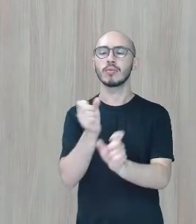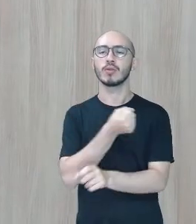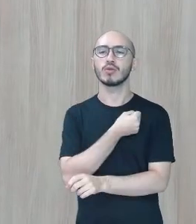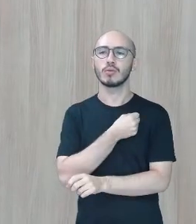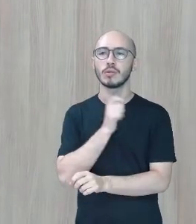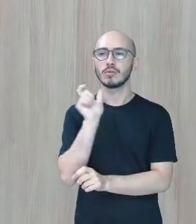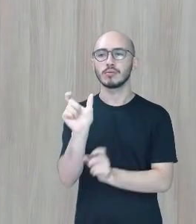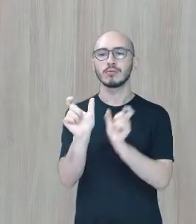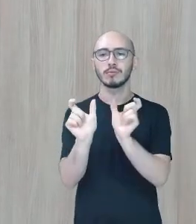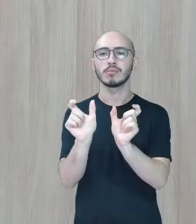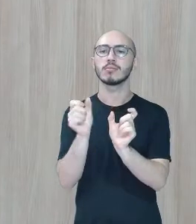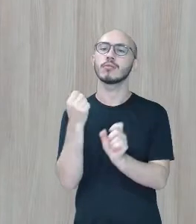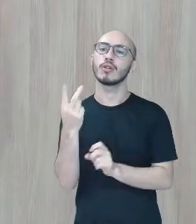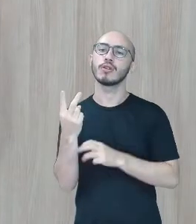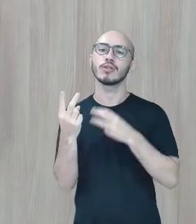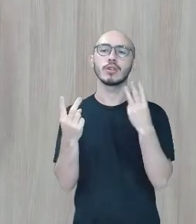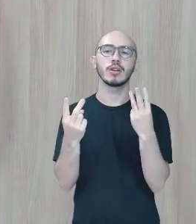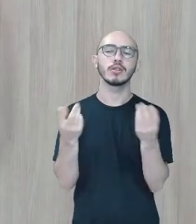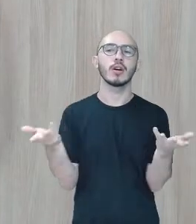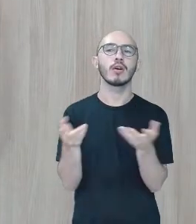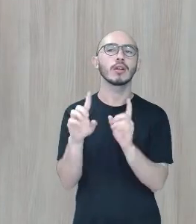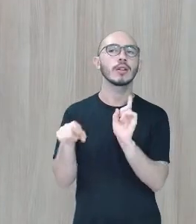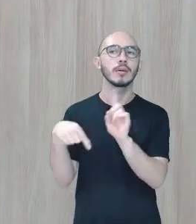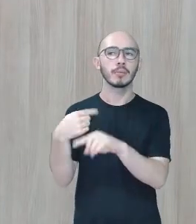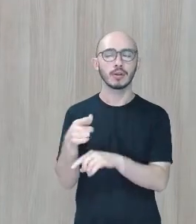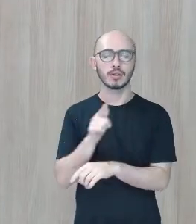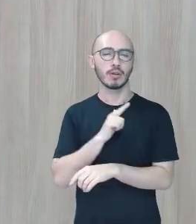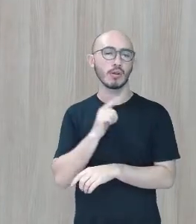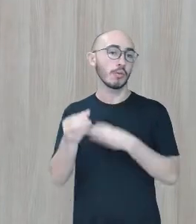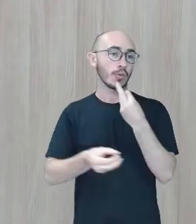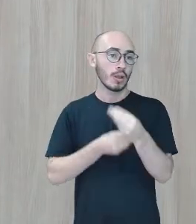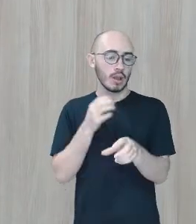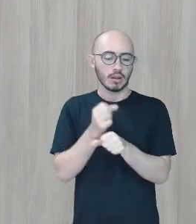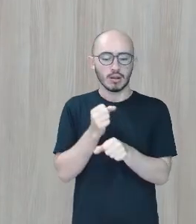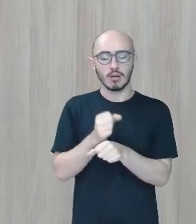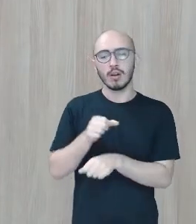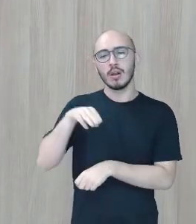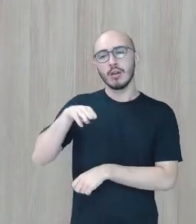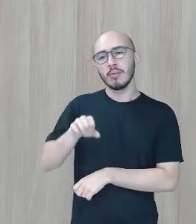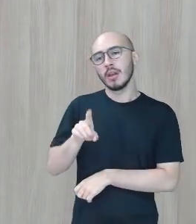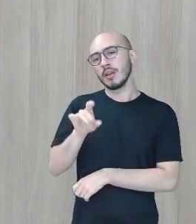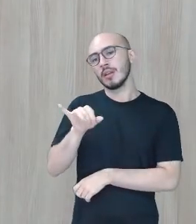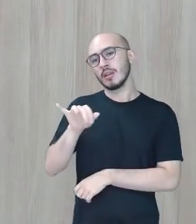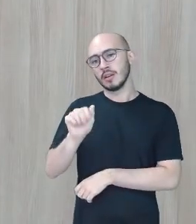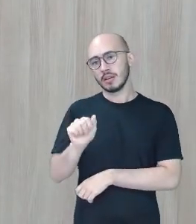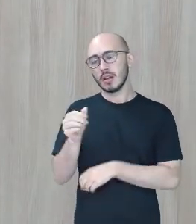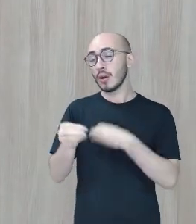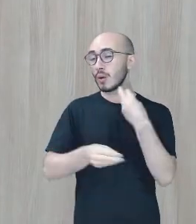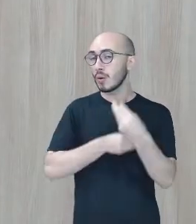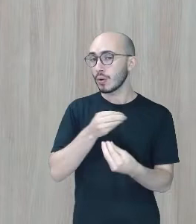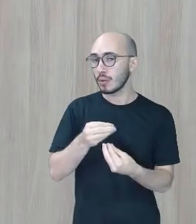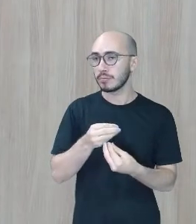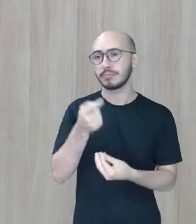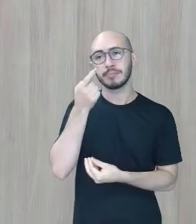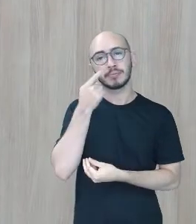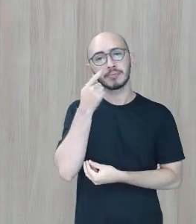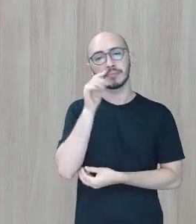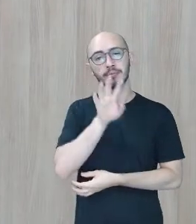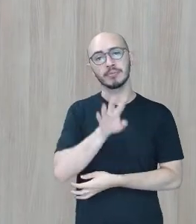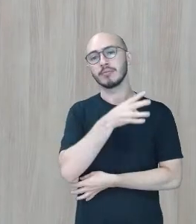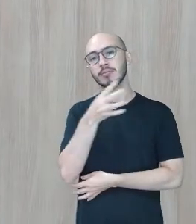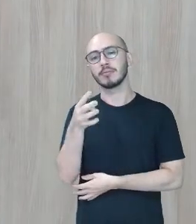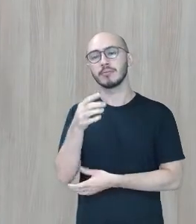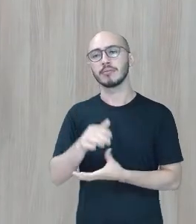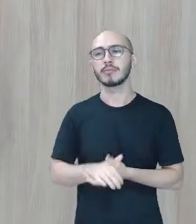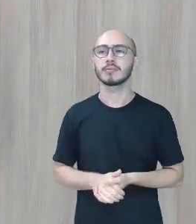moda, certo? Depois disso, a gente viu como é que a gente calcula a mediana, certo? Em uma tabelinha aí,